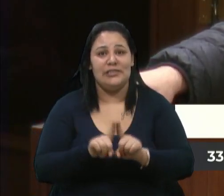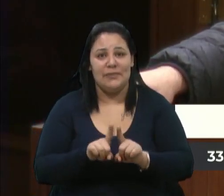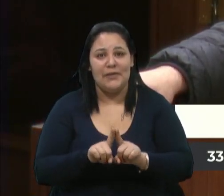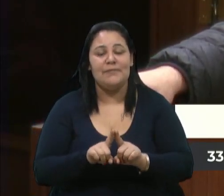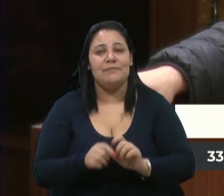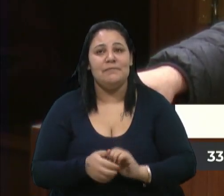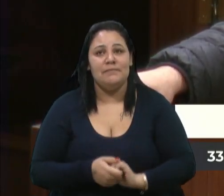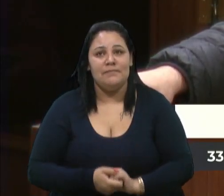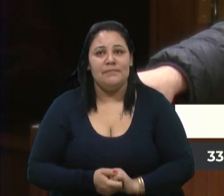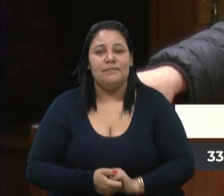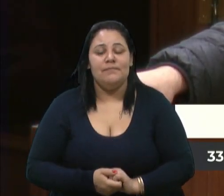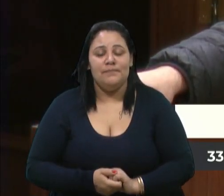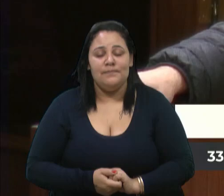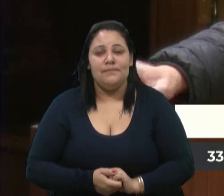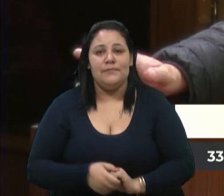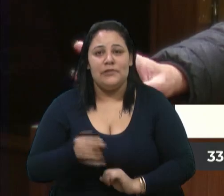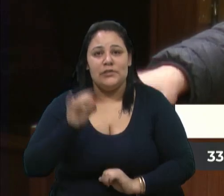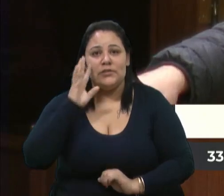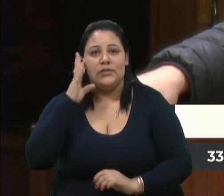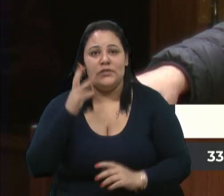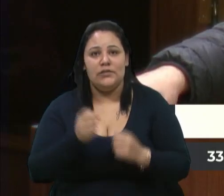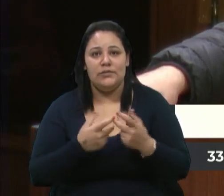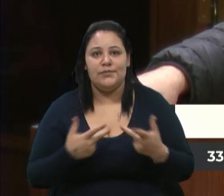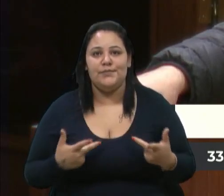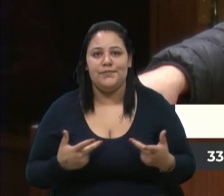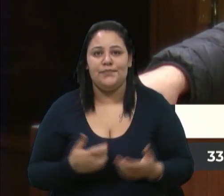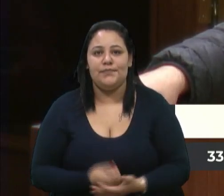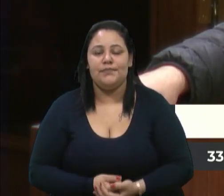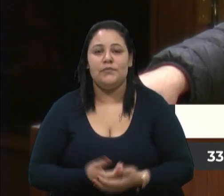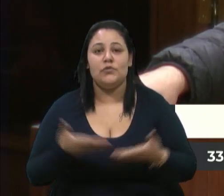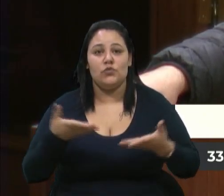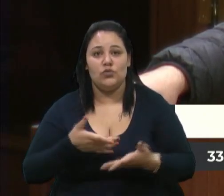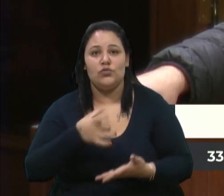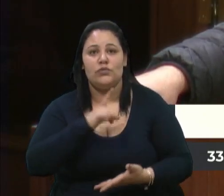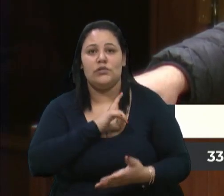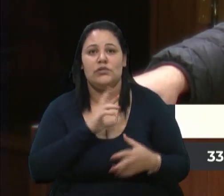aconteçam algum problema com eles. Hoje eu tenho reunião